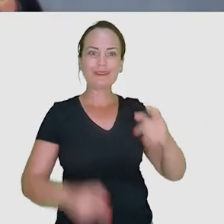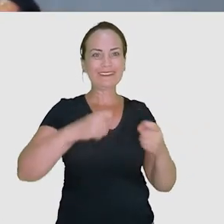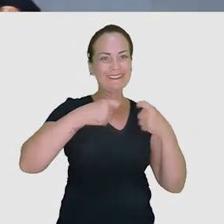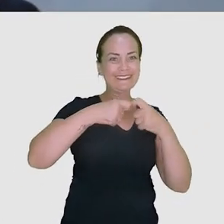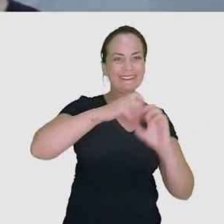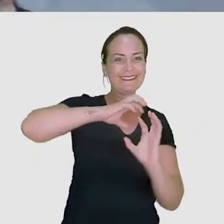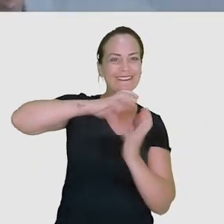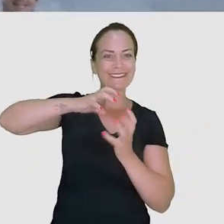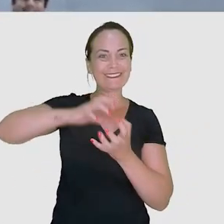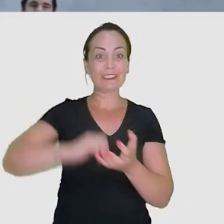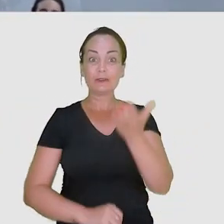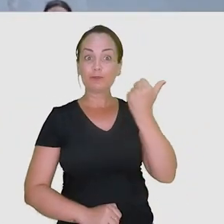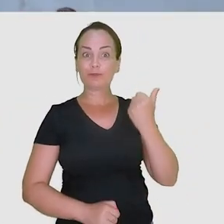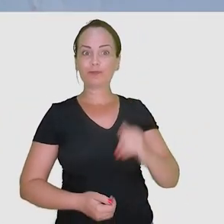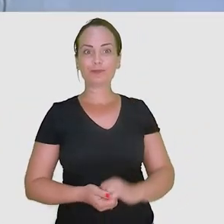Bola!